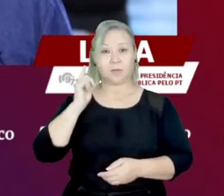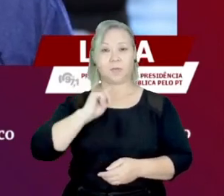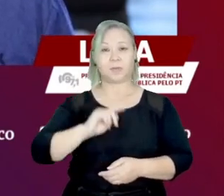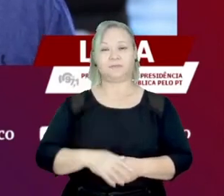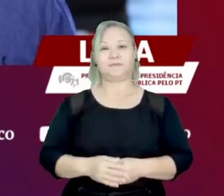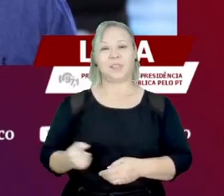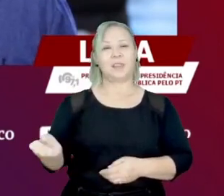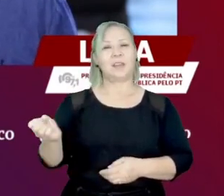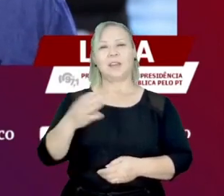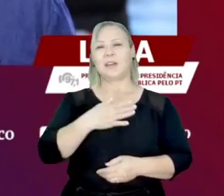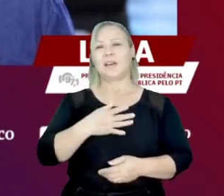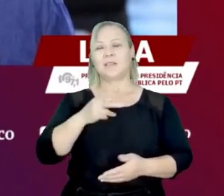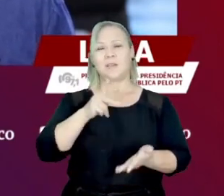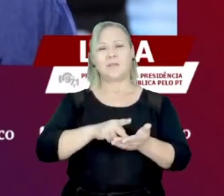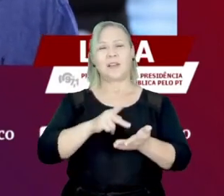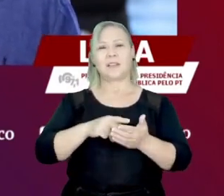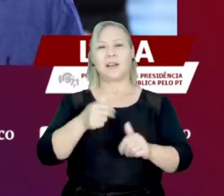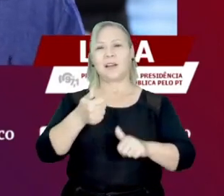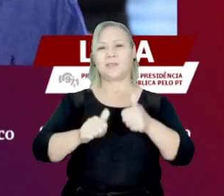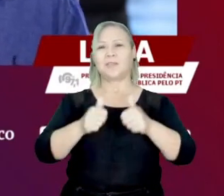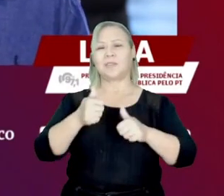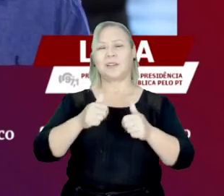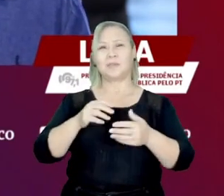muito orgulho ao povo de Minas Gerais.